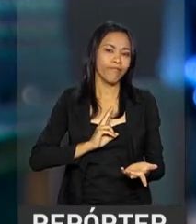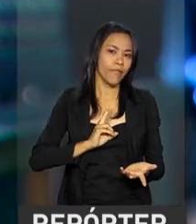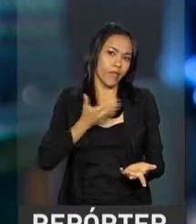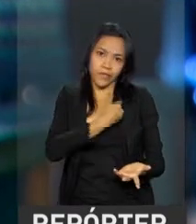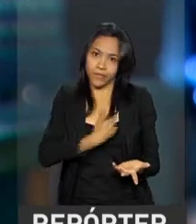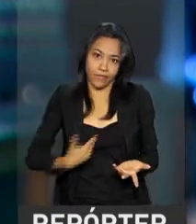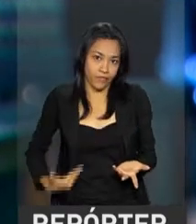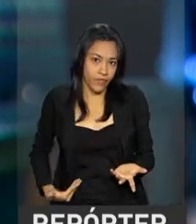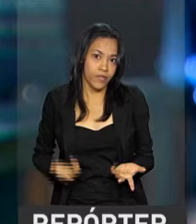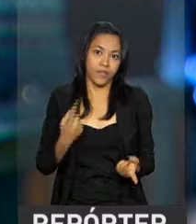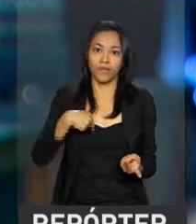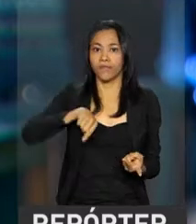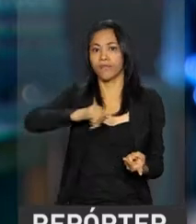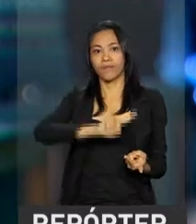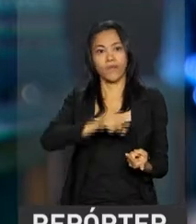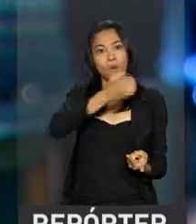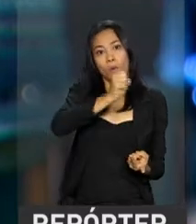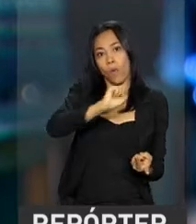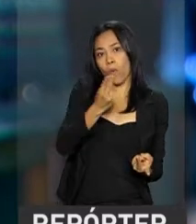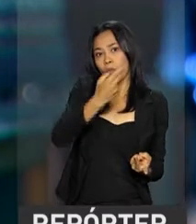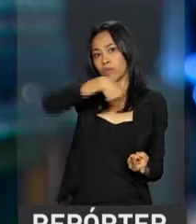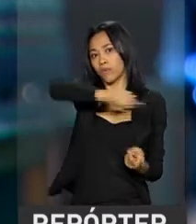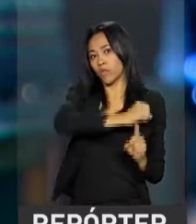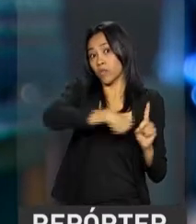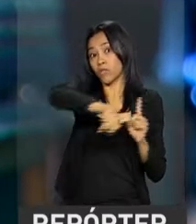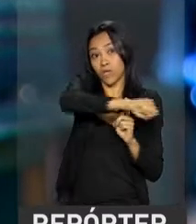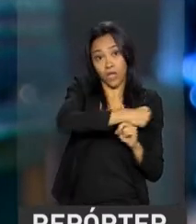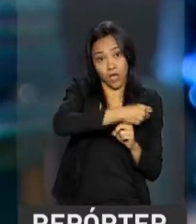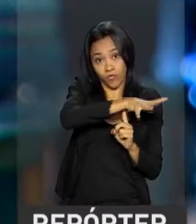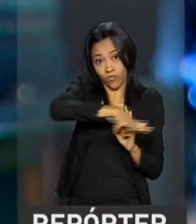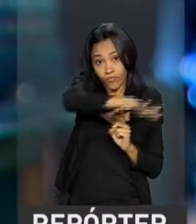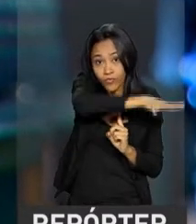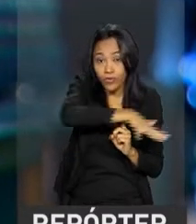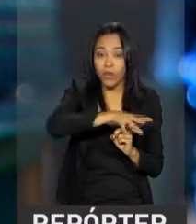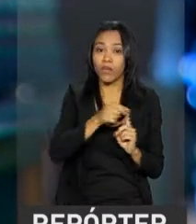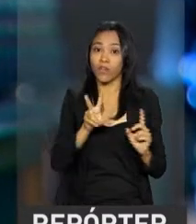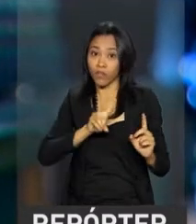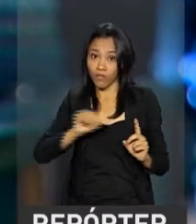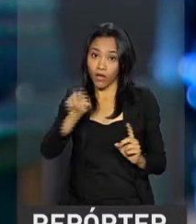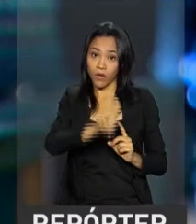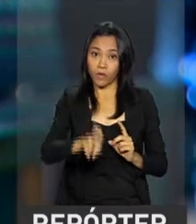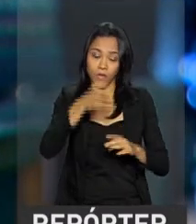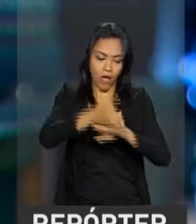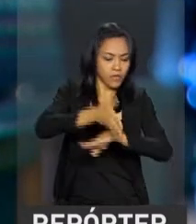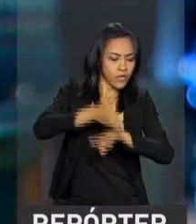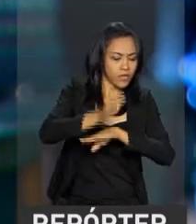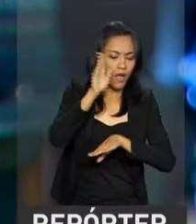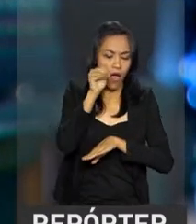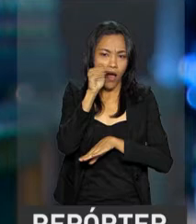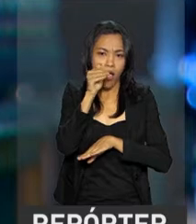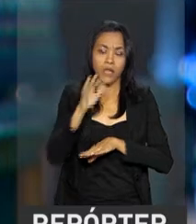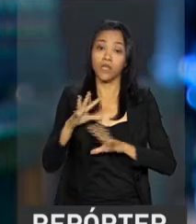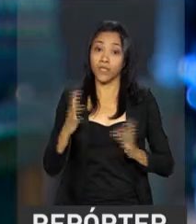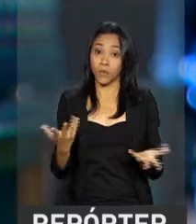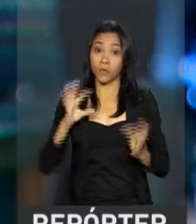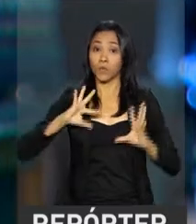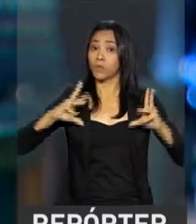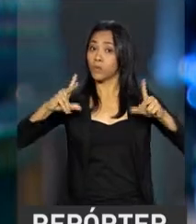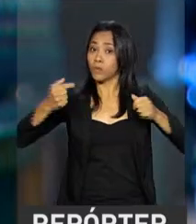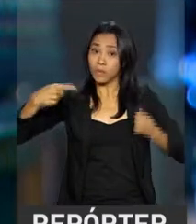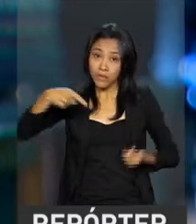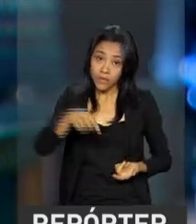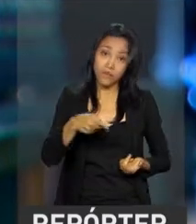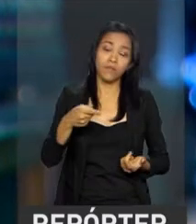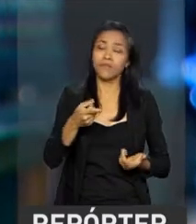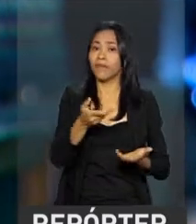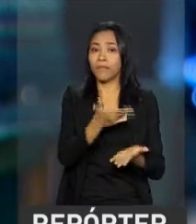público seja usuário da sociedade em geral é e tudo isso sem perder